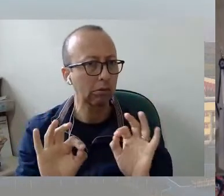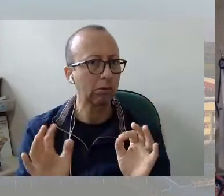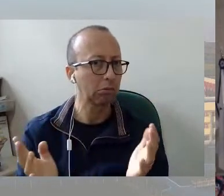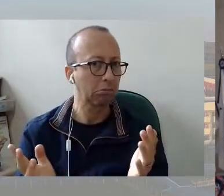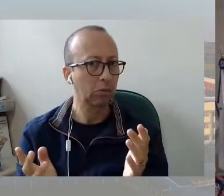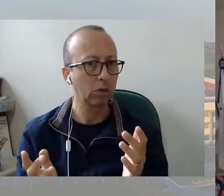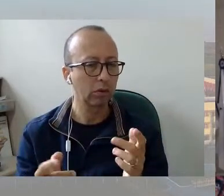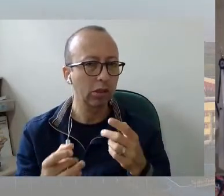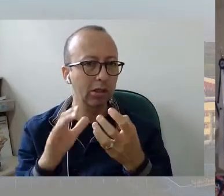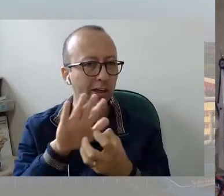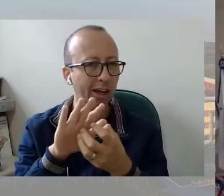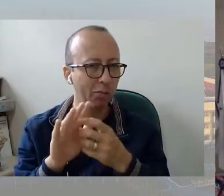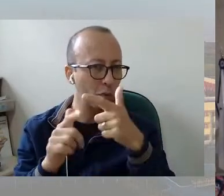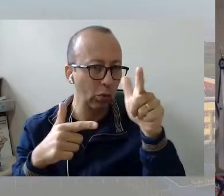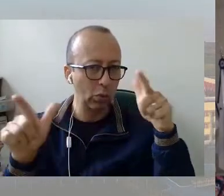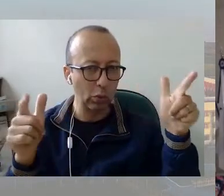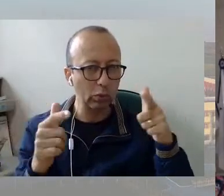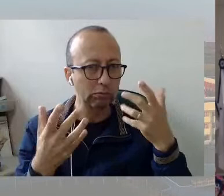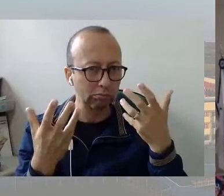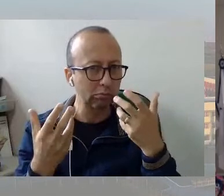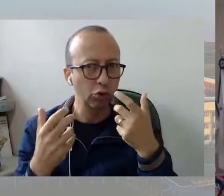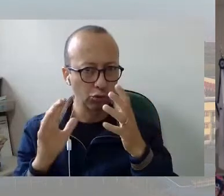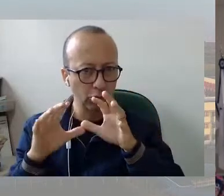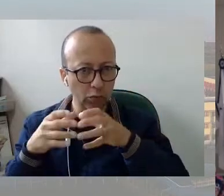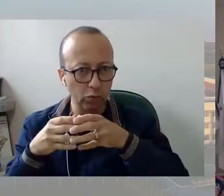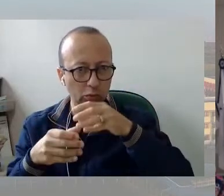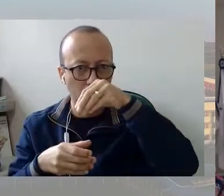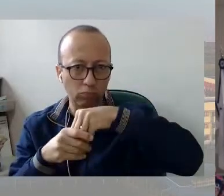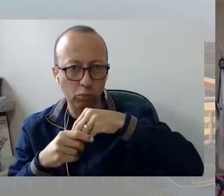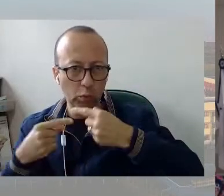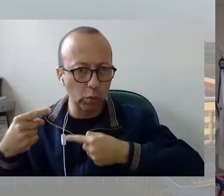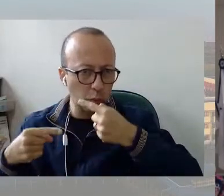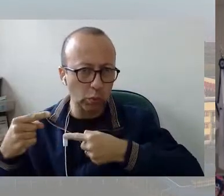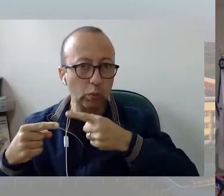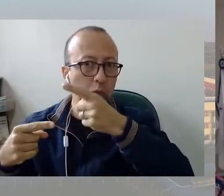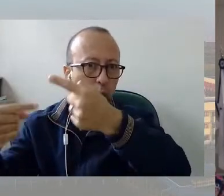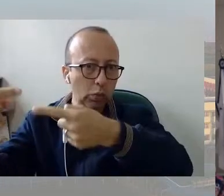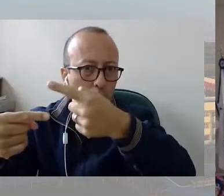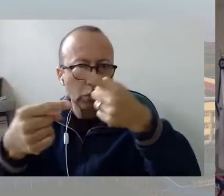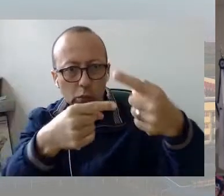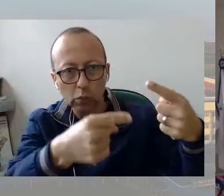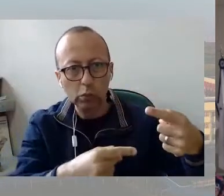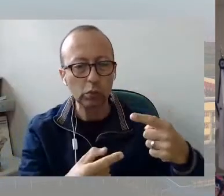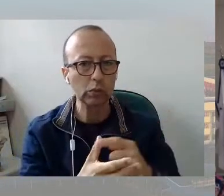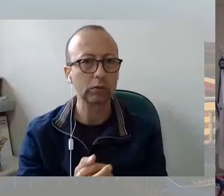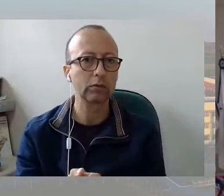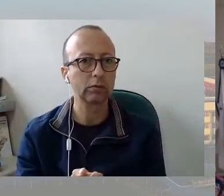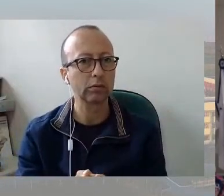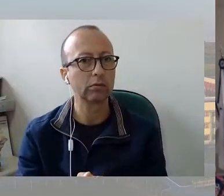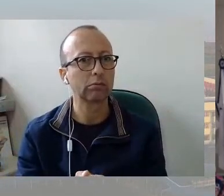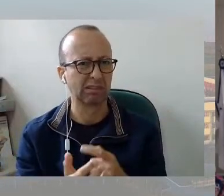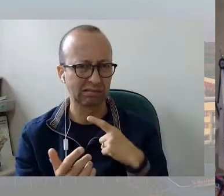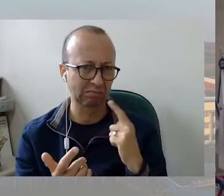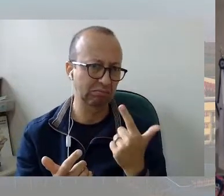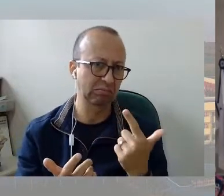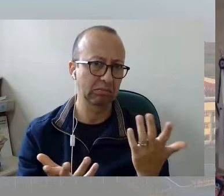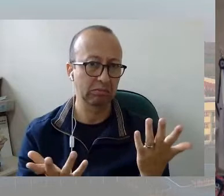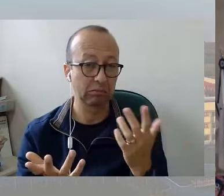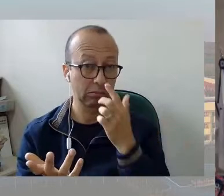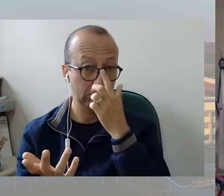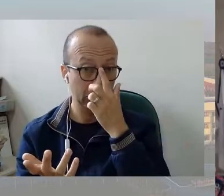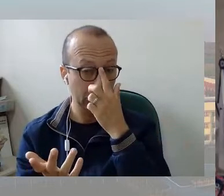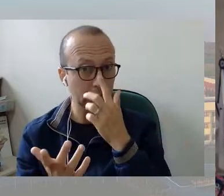outros campi, para que hoje, de repente, o campus tal, ele quer o outro campus. Eu acho estranho